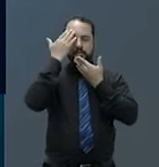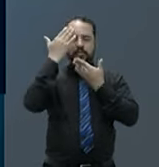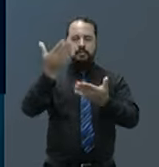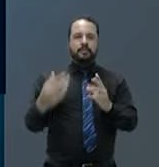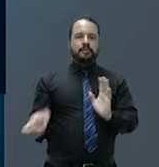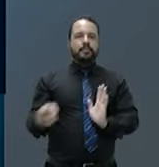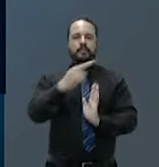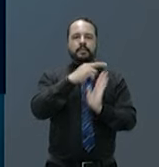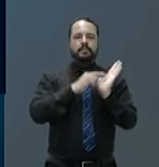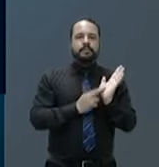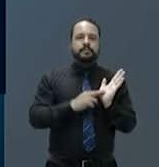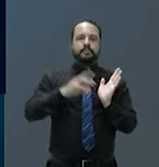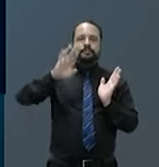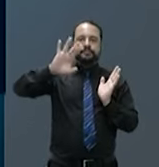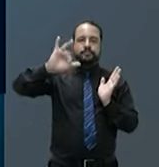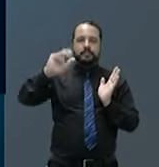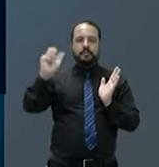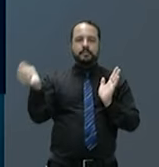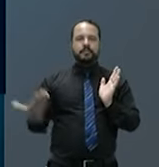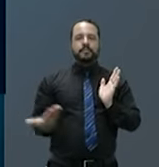Rafael de Moura Rangel Ney,